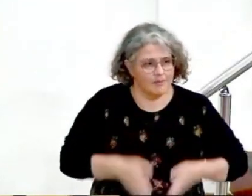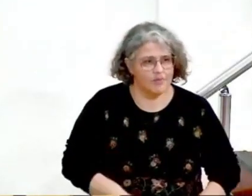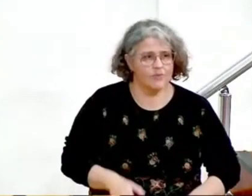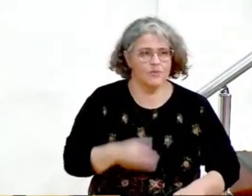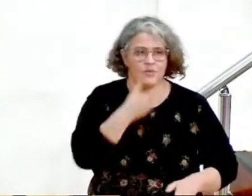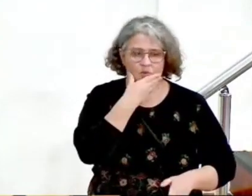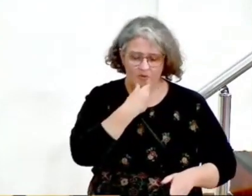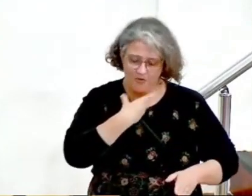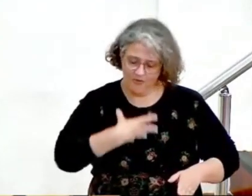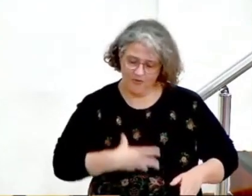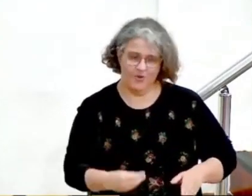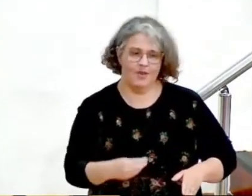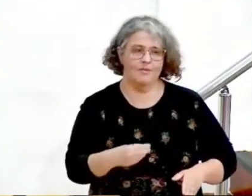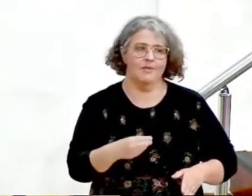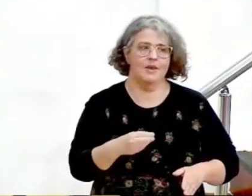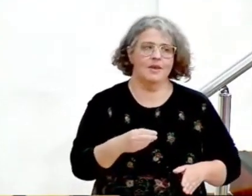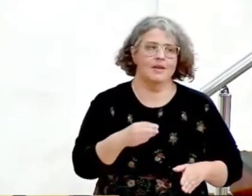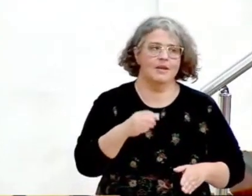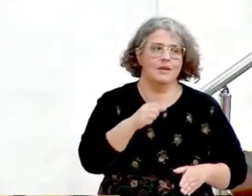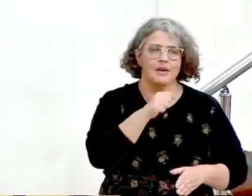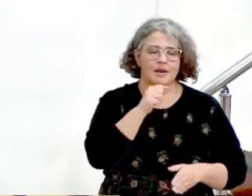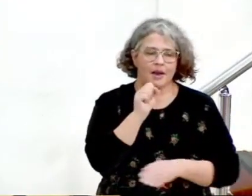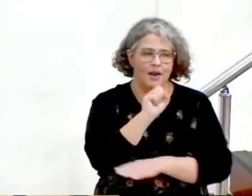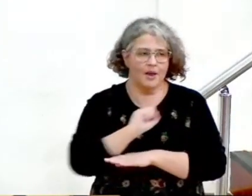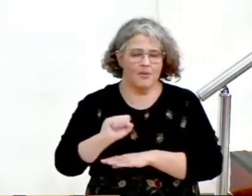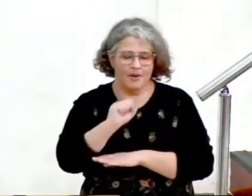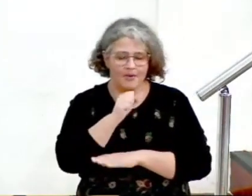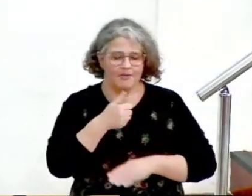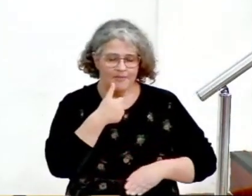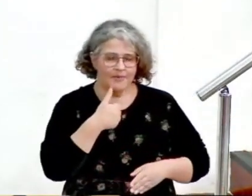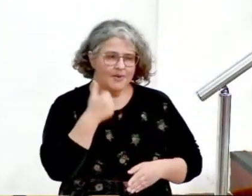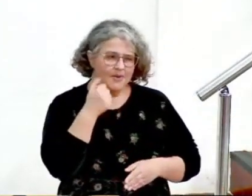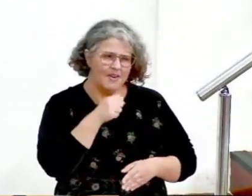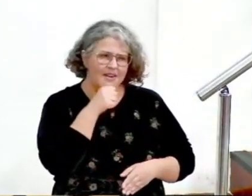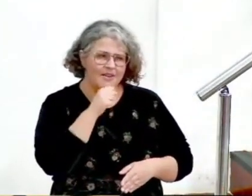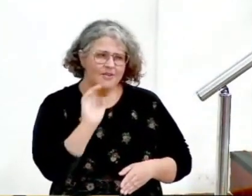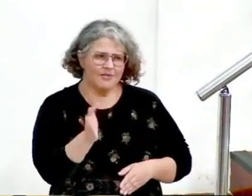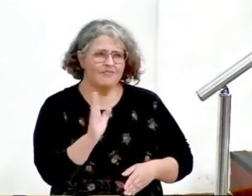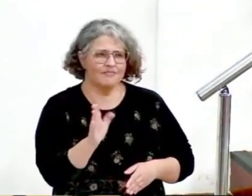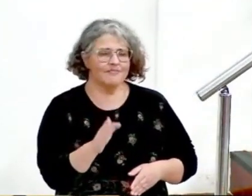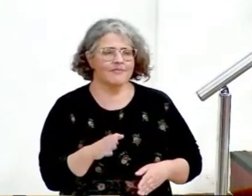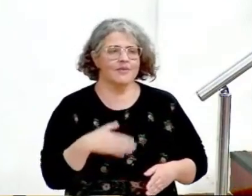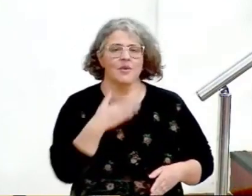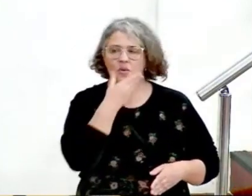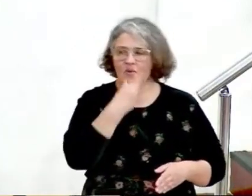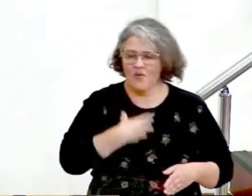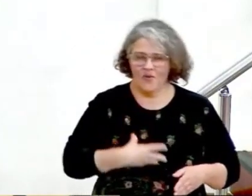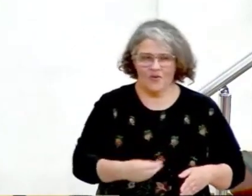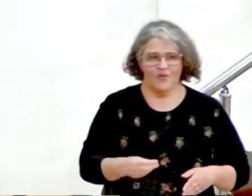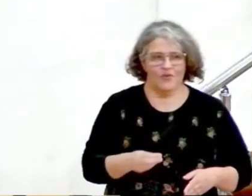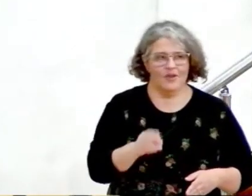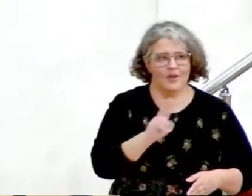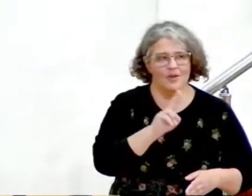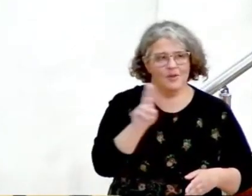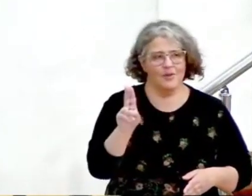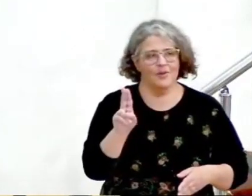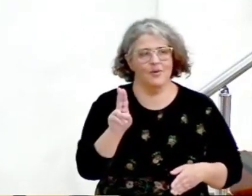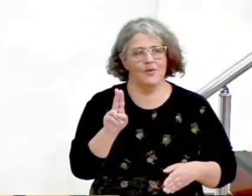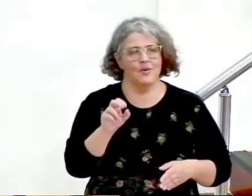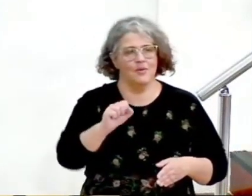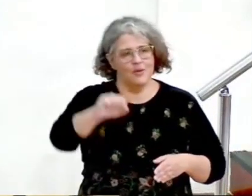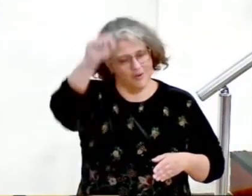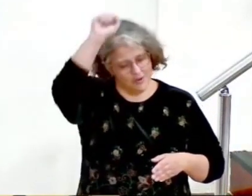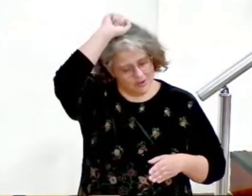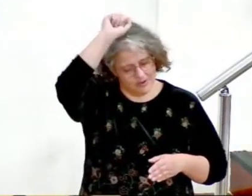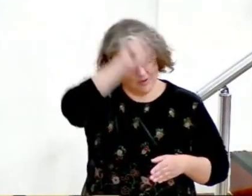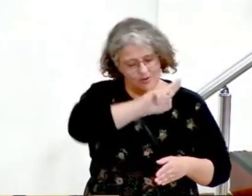tempo determinado de que Deus lhe falara. Ao filho que lhe nasceu, que Sara lhe dera à luz, pôs Abraão o nome de